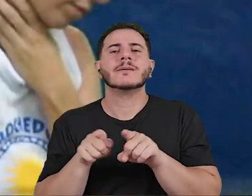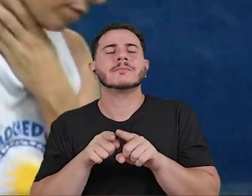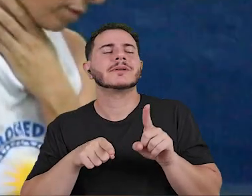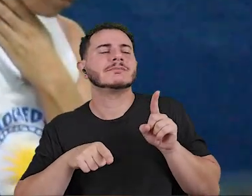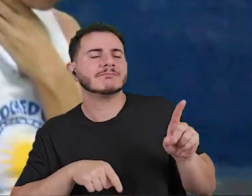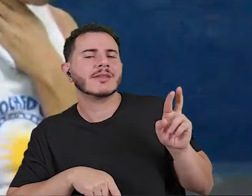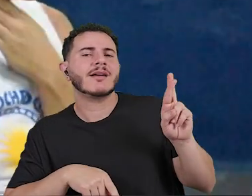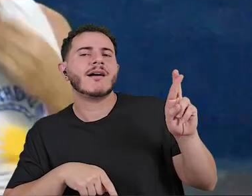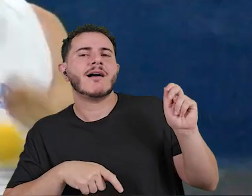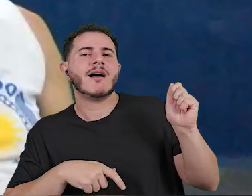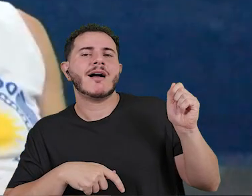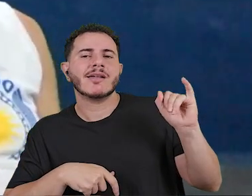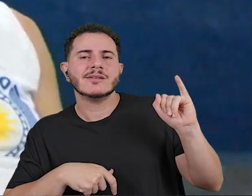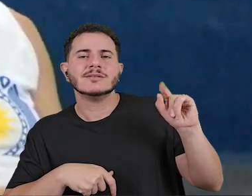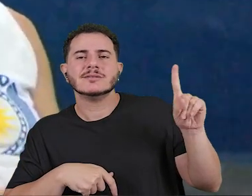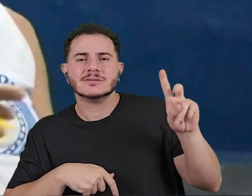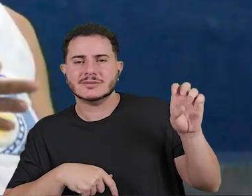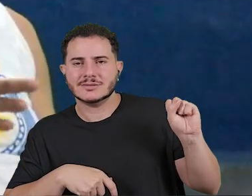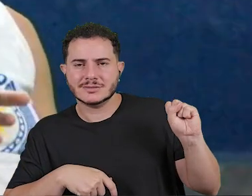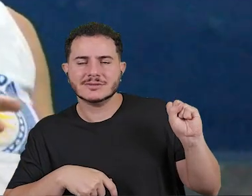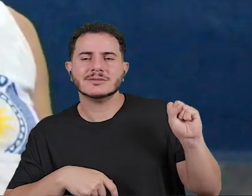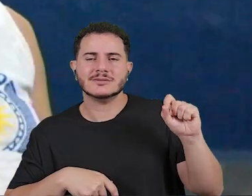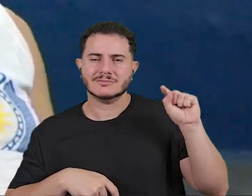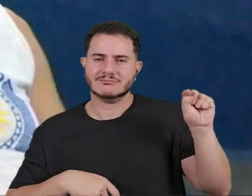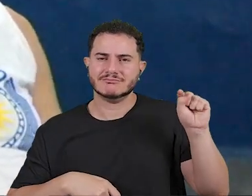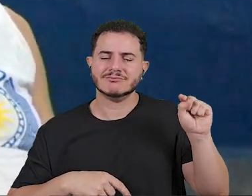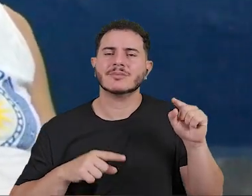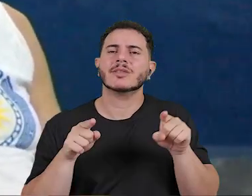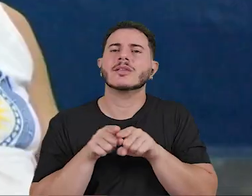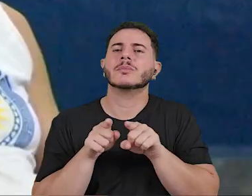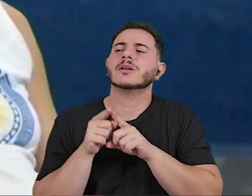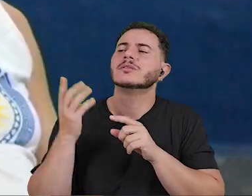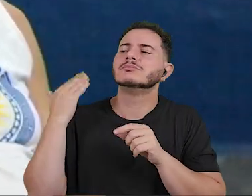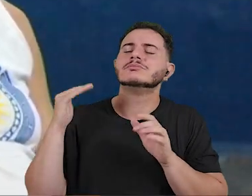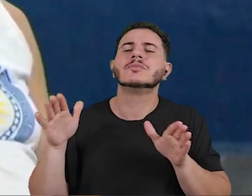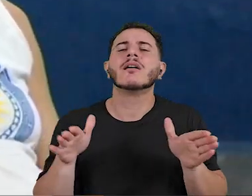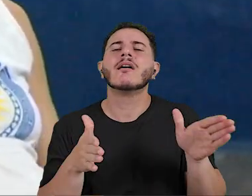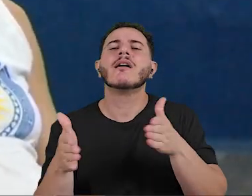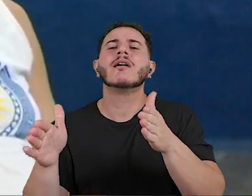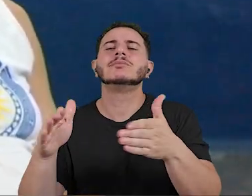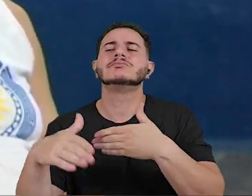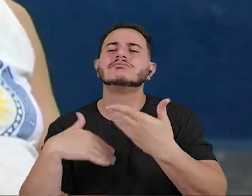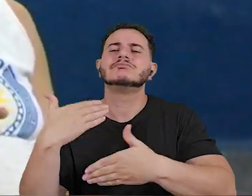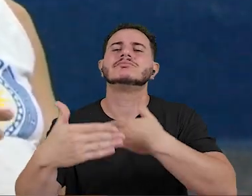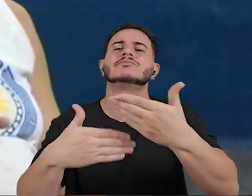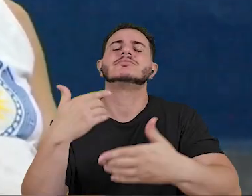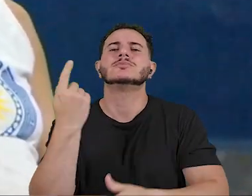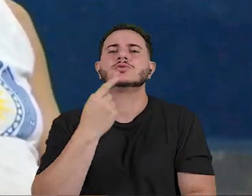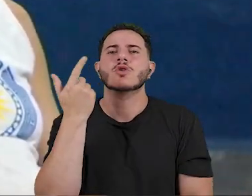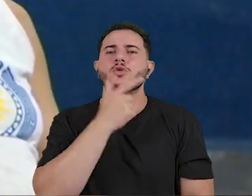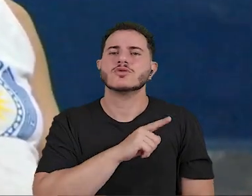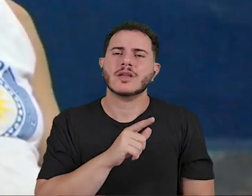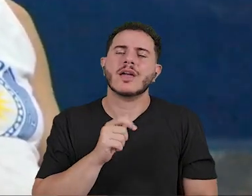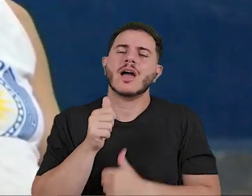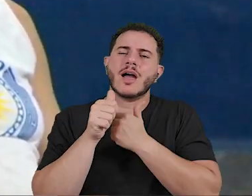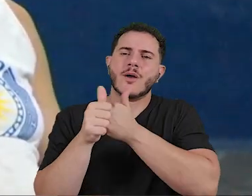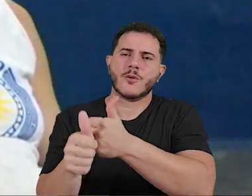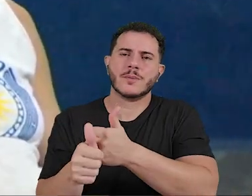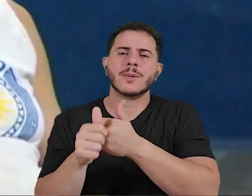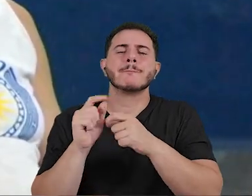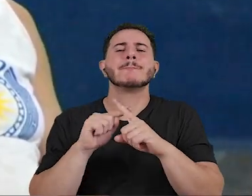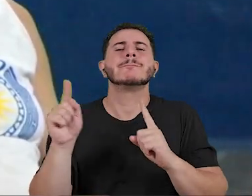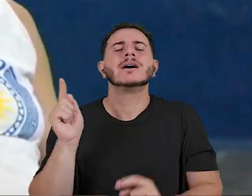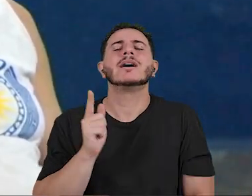podendo, de certa forma, fazer parte, né, acompanhar. Mas também tem, toda ruptura também tem o seu lado, vamos dizer